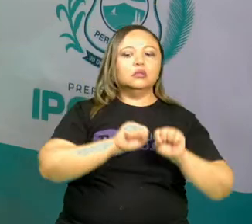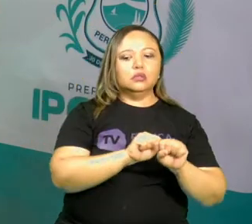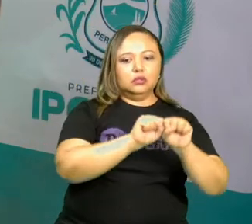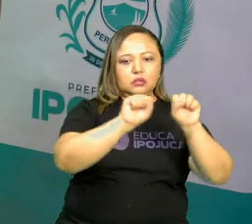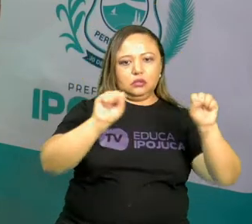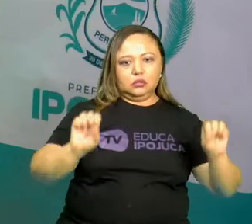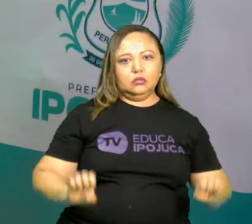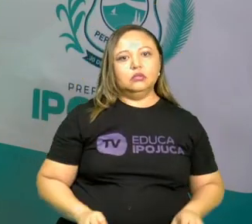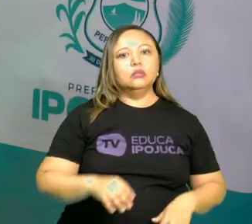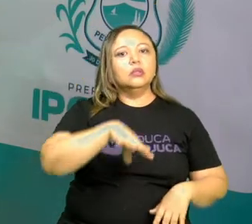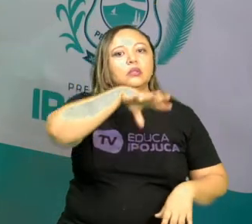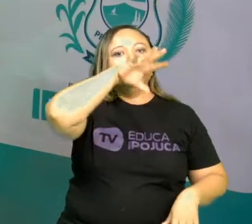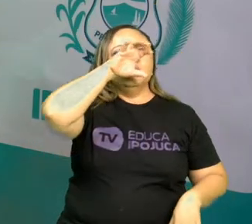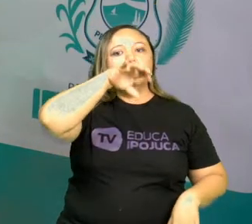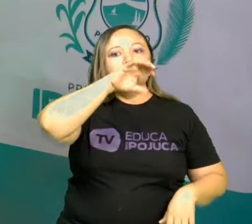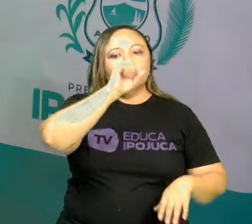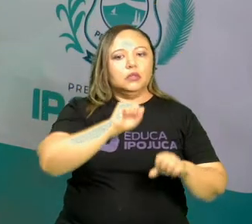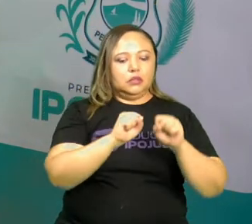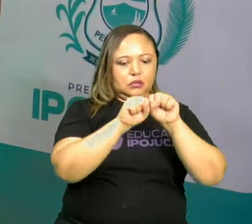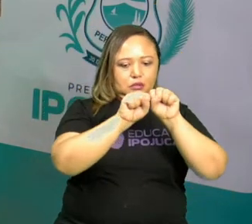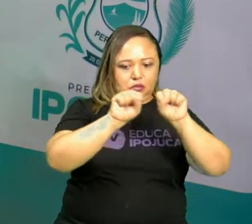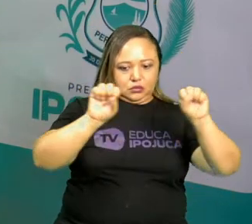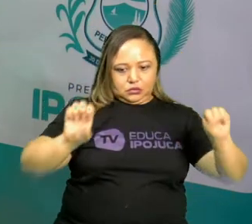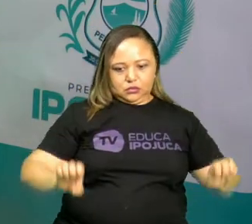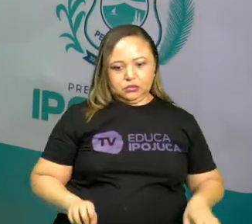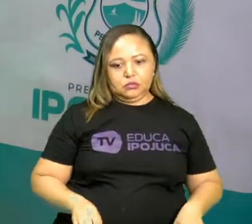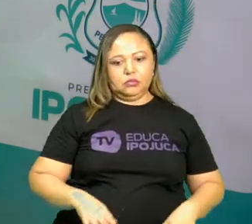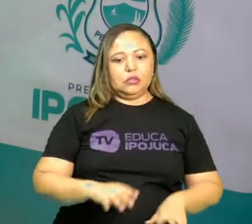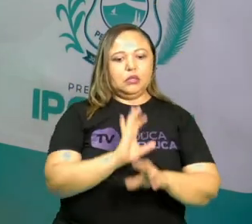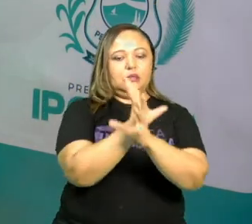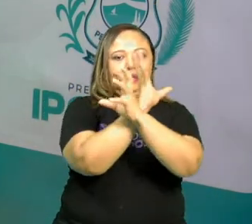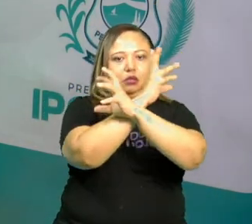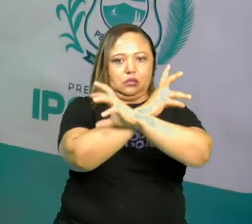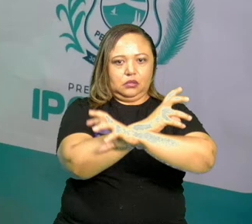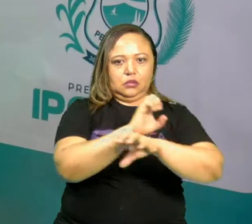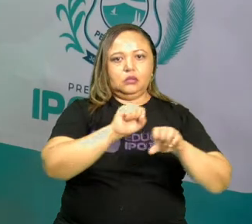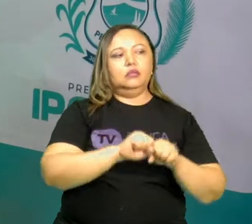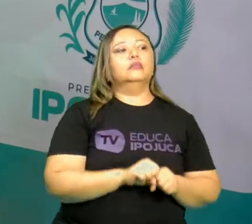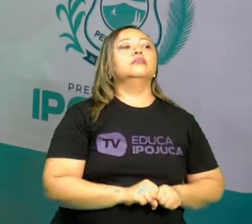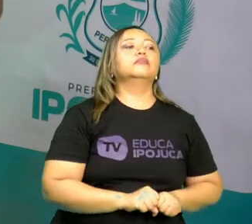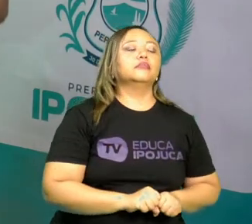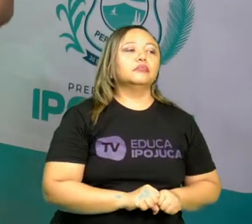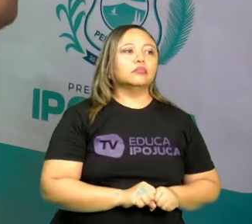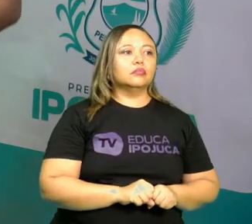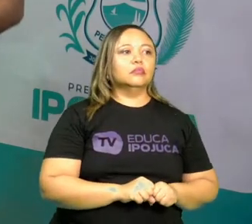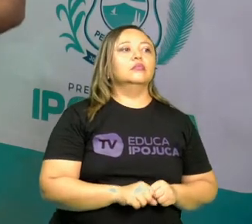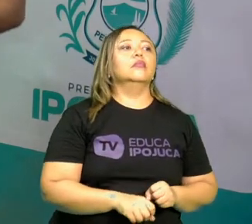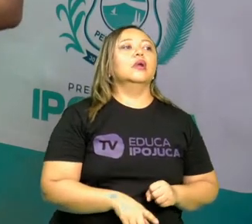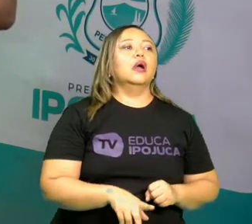digestivo e o sistema esquelético. Por isso que mostra aqui a linha do esqueleto.